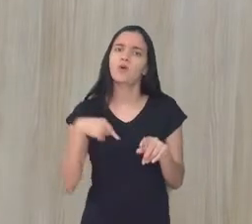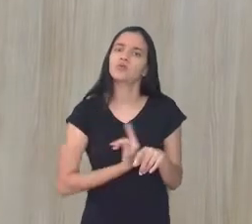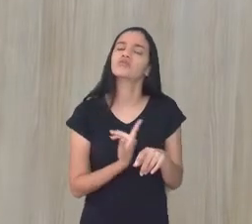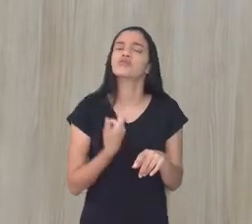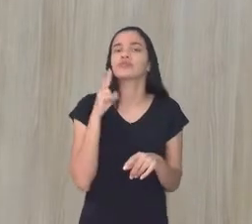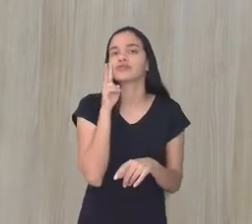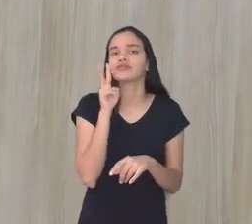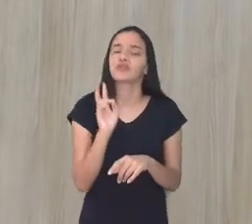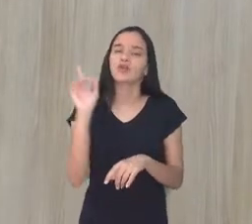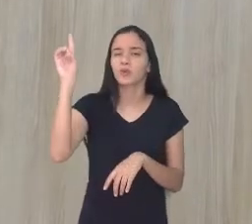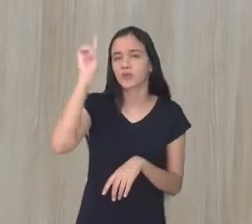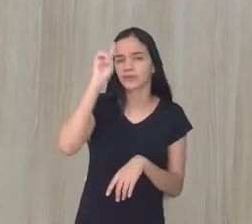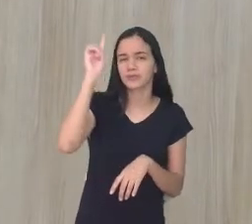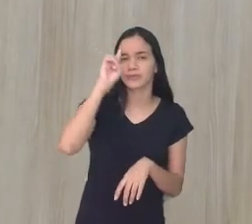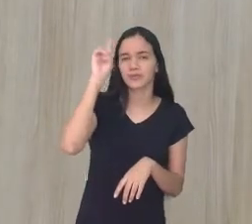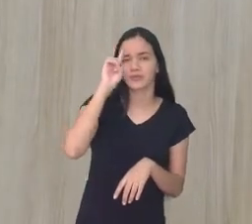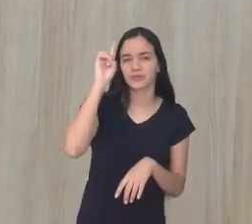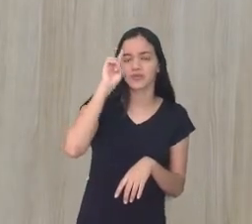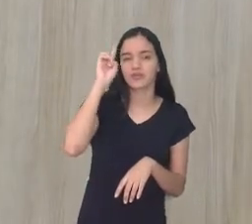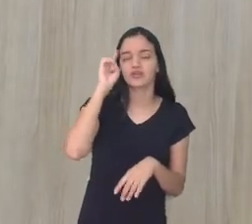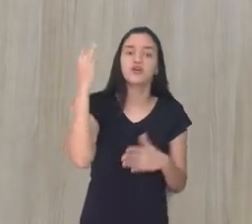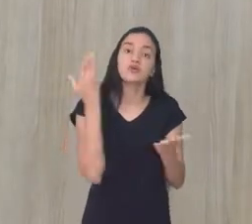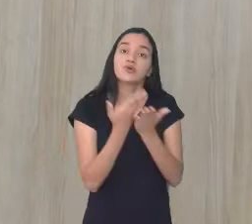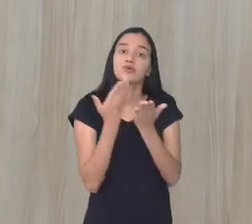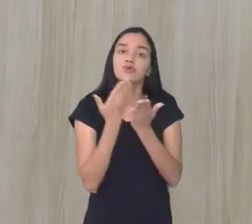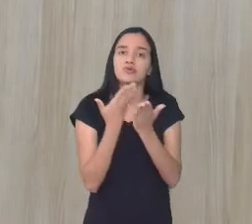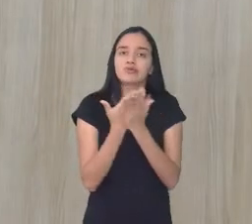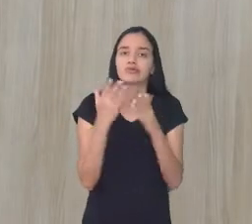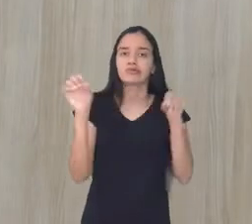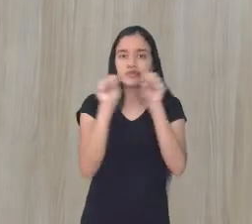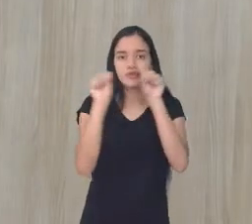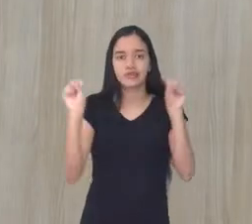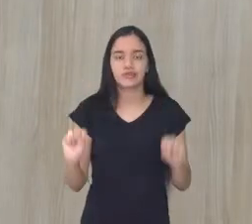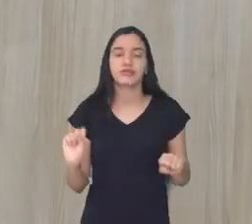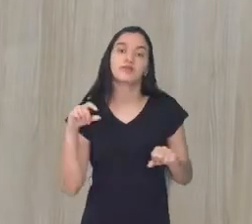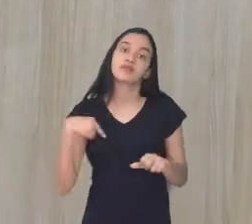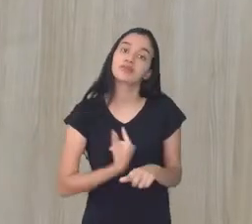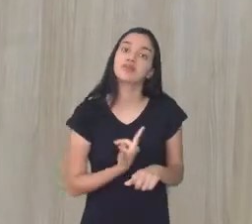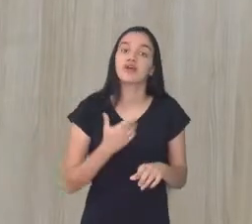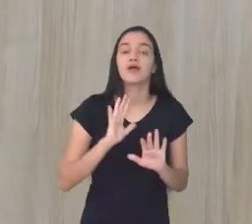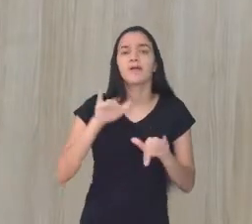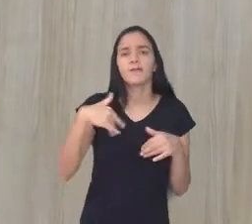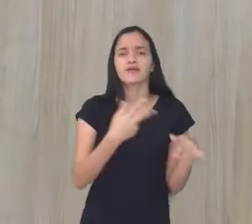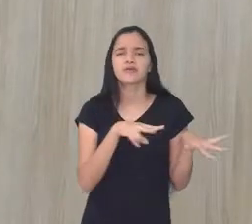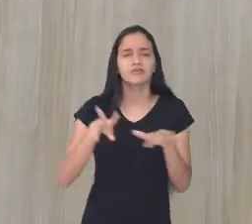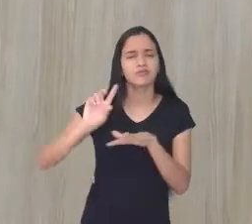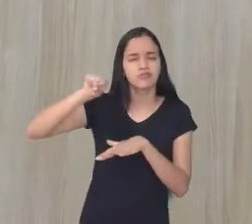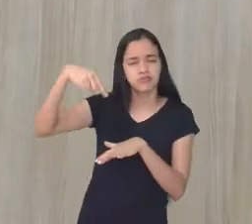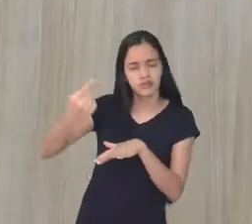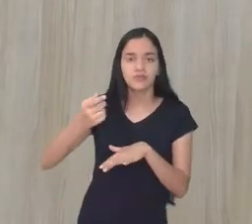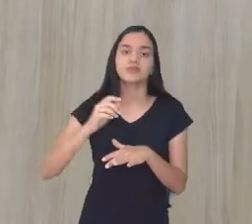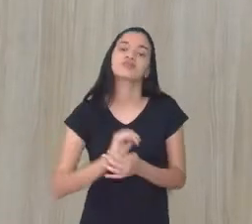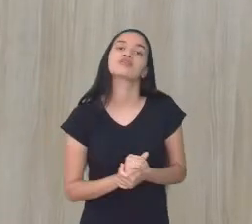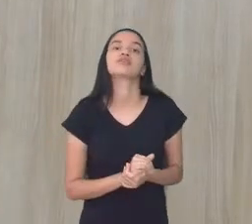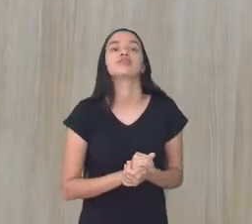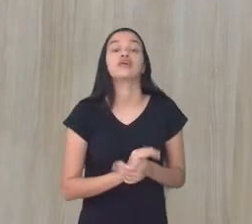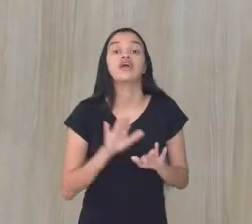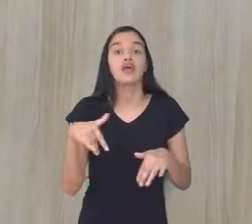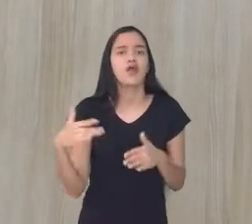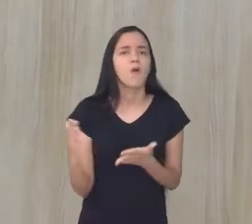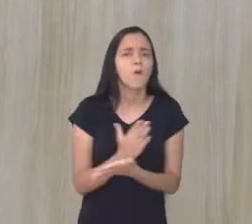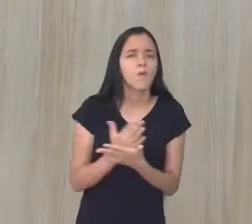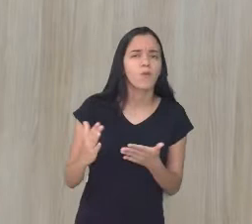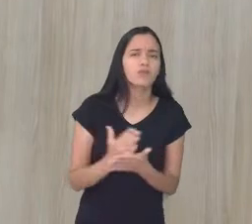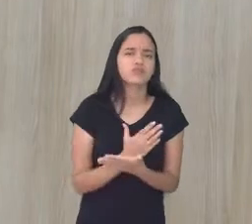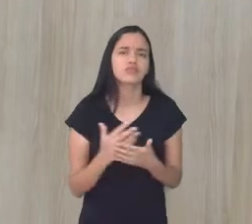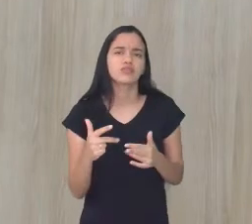que no nosso dia a dia, através do estudo do sistema nervoso, que nós vamos ter daqui a algumas semanas, que algumas coisas a gente